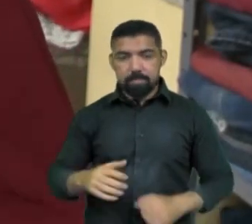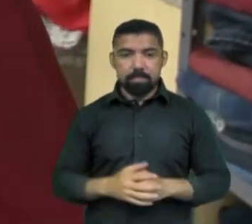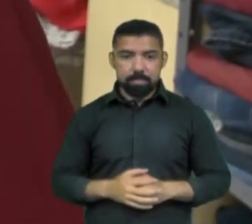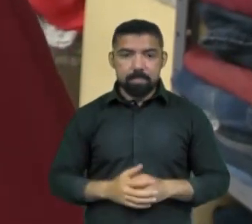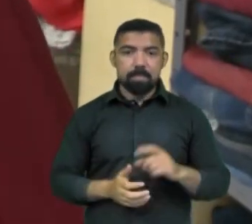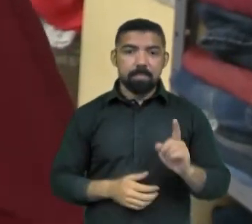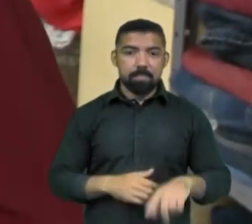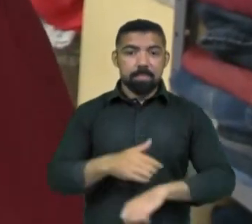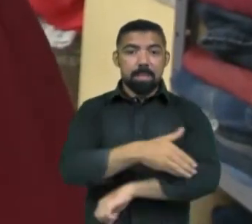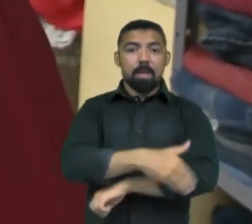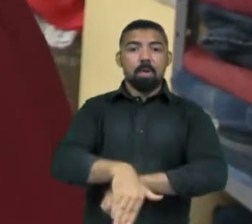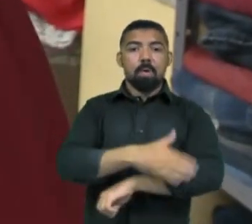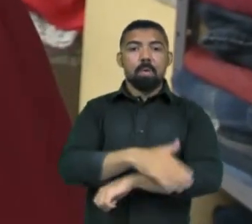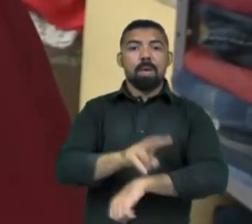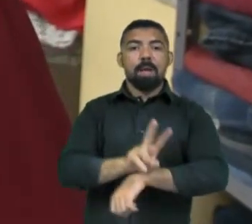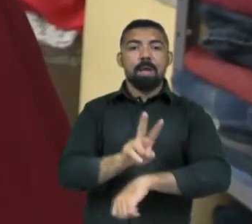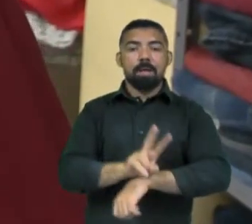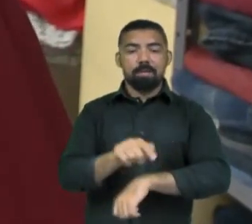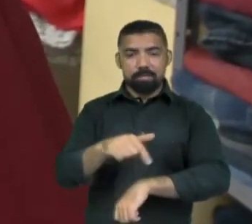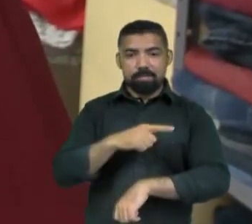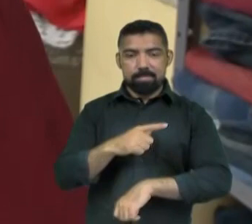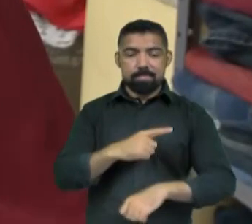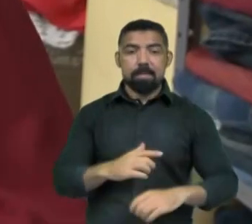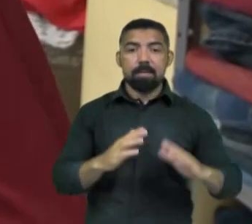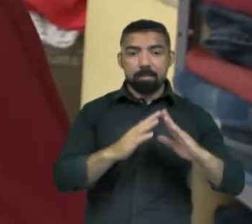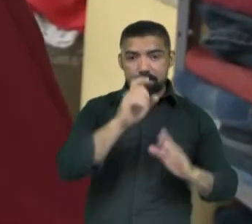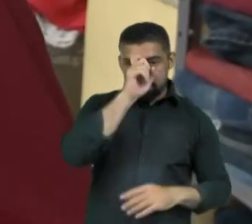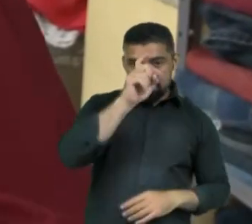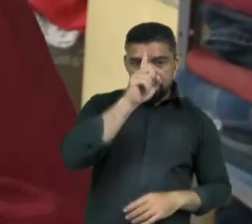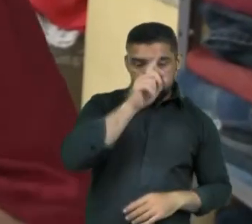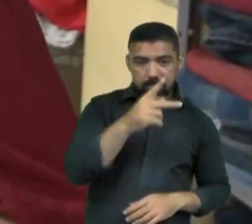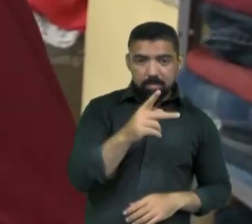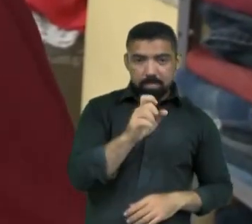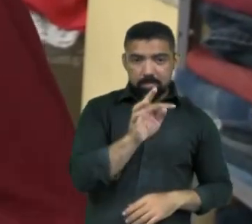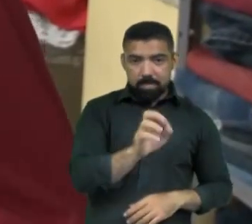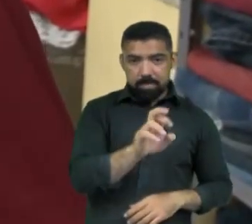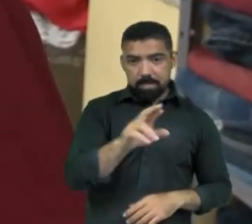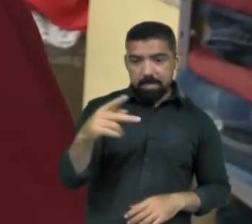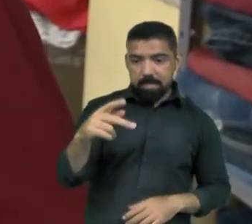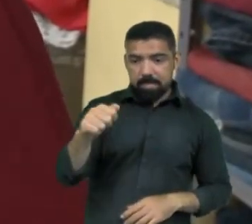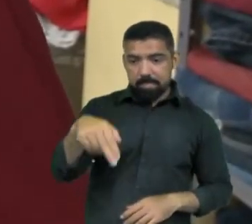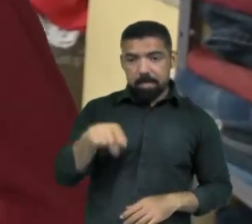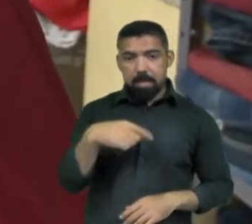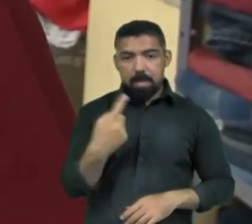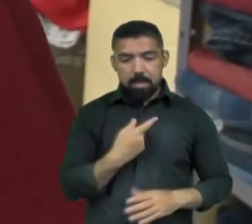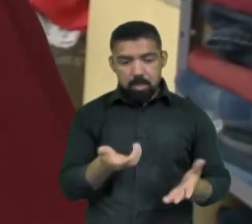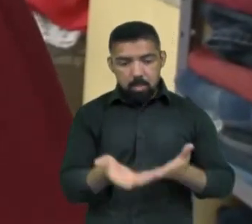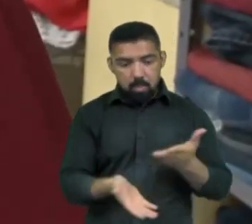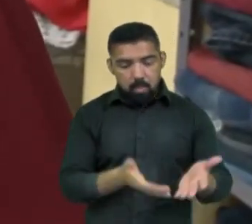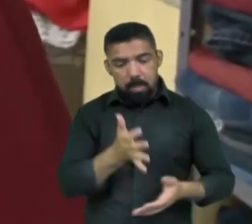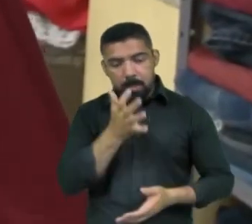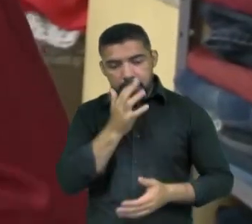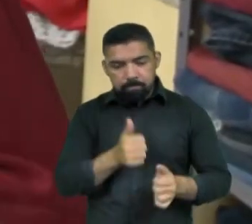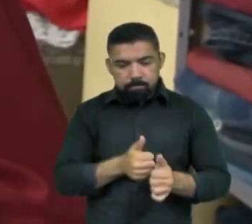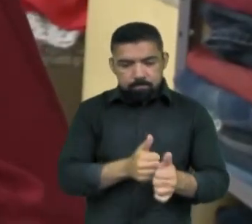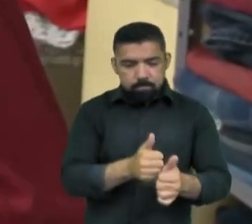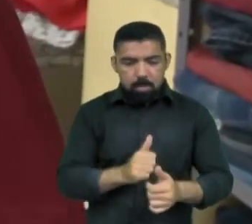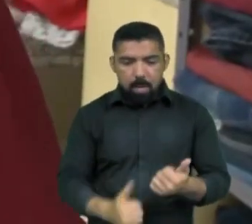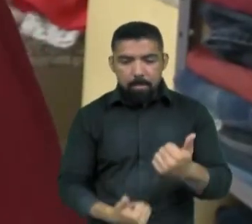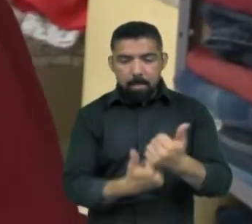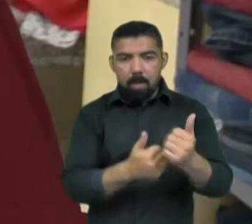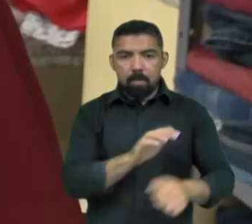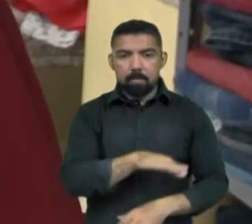da Esperança. Aqui que fica o Hospital Peter Pan, onde a gente cuida, assiste, apoia crianças e adolescentes